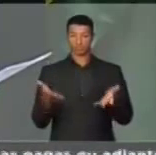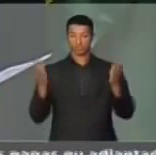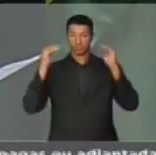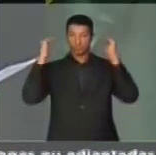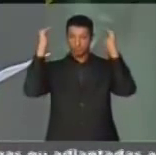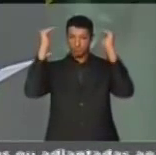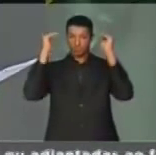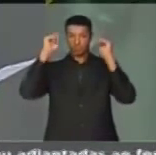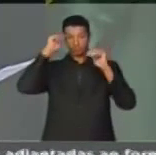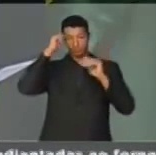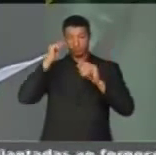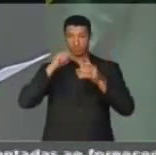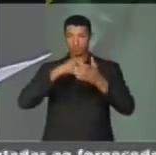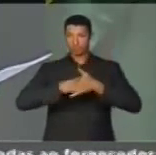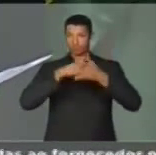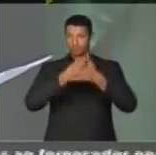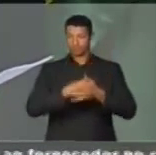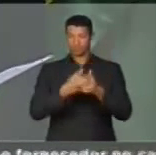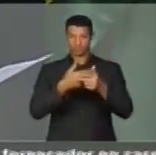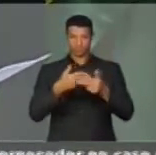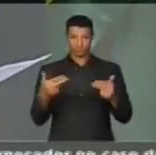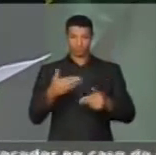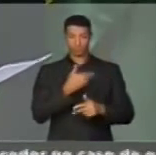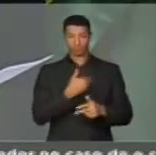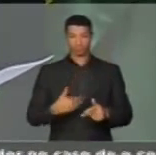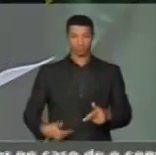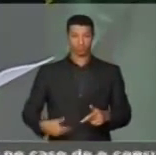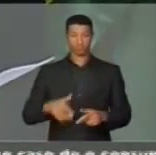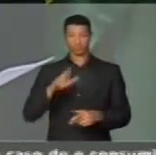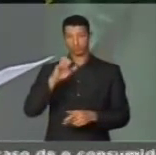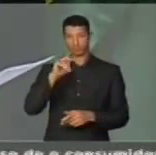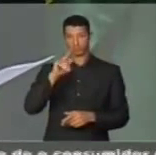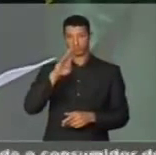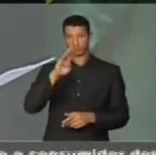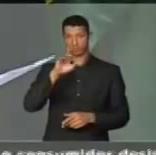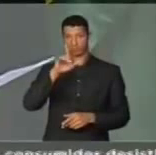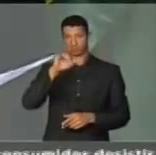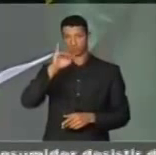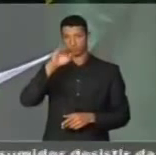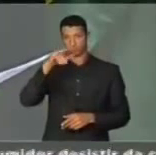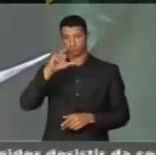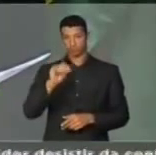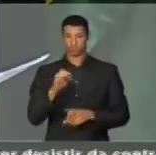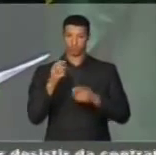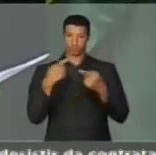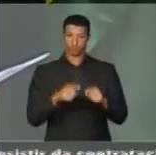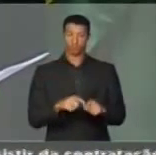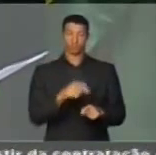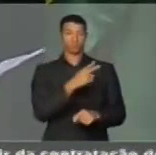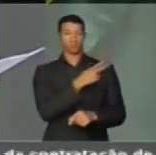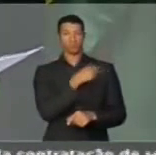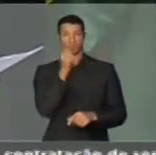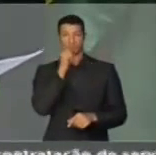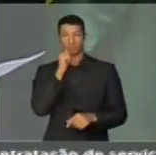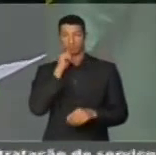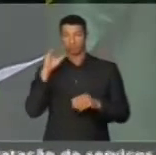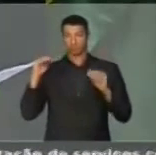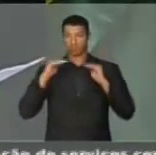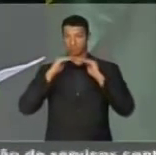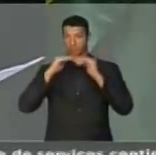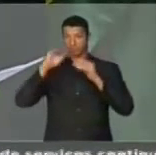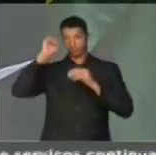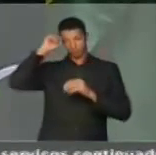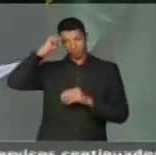Igualdade Racial, Combate ao Racismo. O governo republicano conta também com o Ministério das Mulheres, Igualdade Racial e